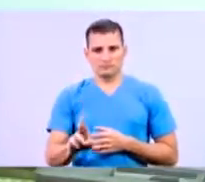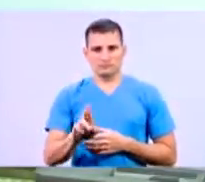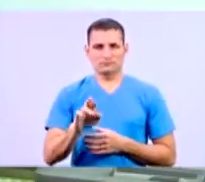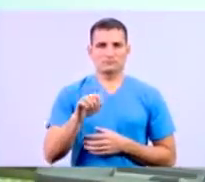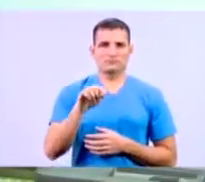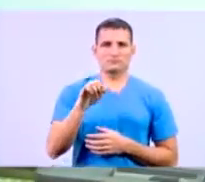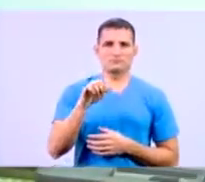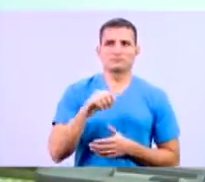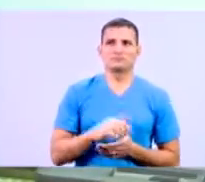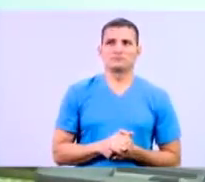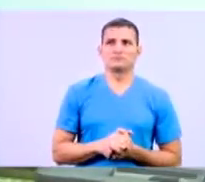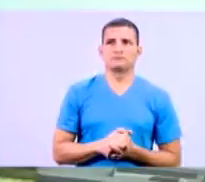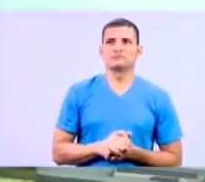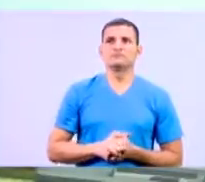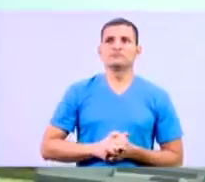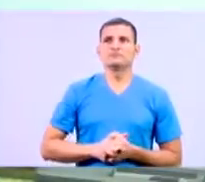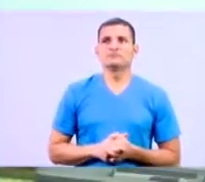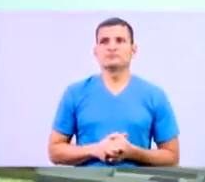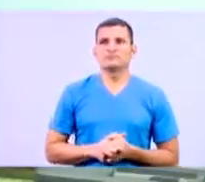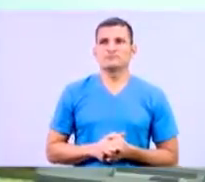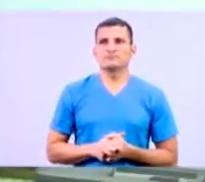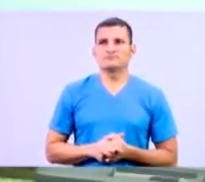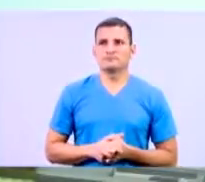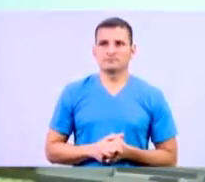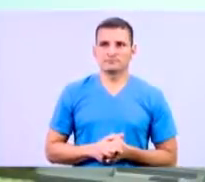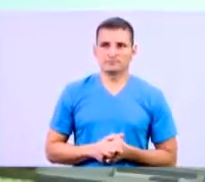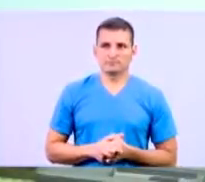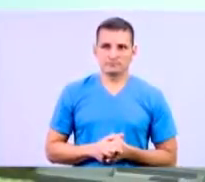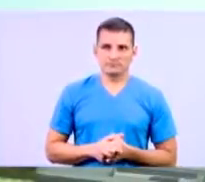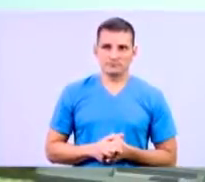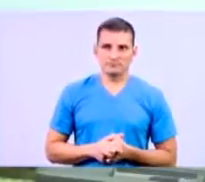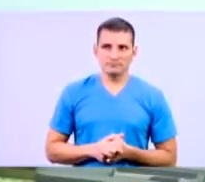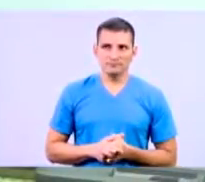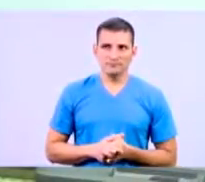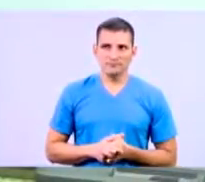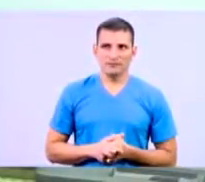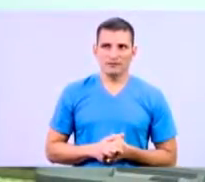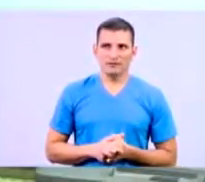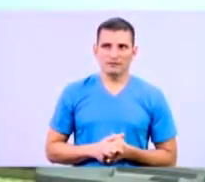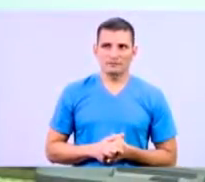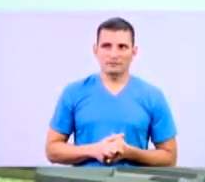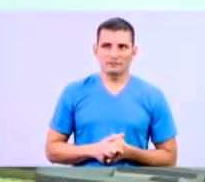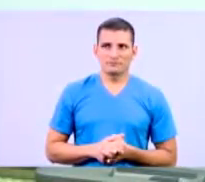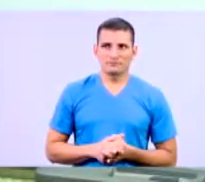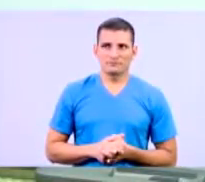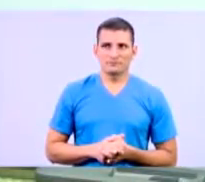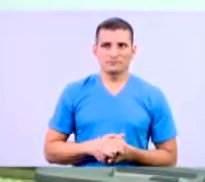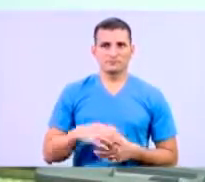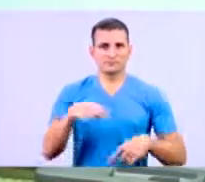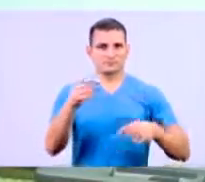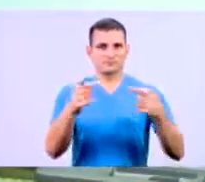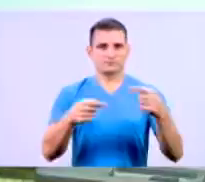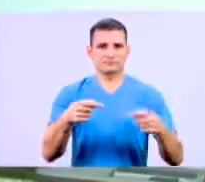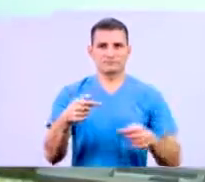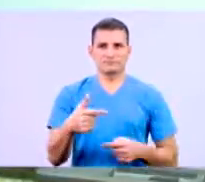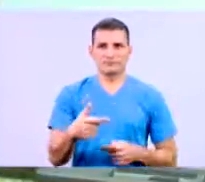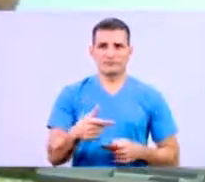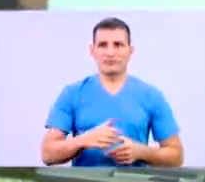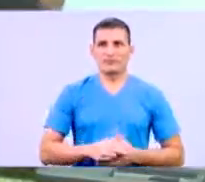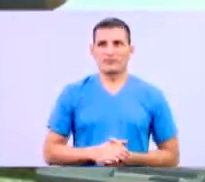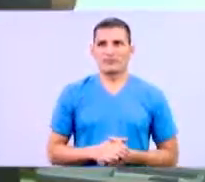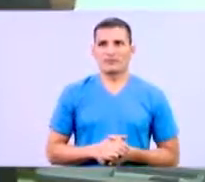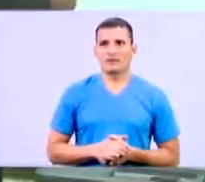nosso provedor local, correto? Bom, então aí vamos para a questão 2, que é